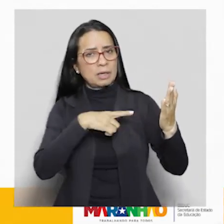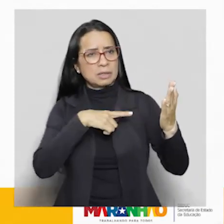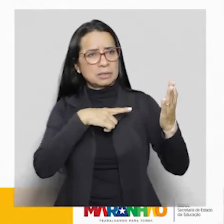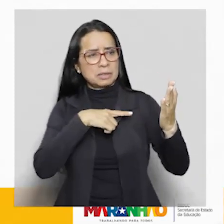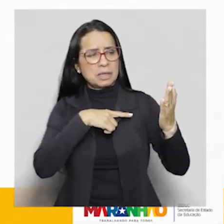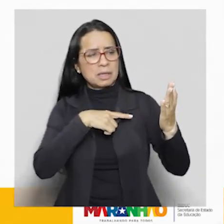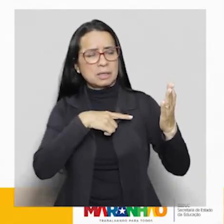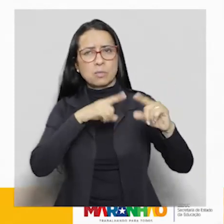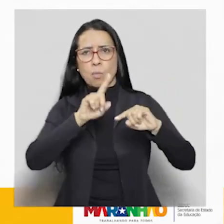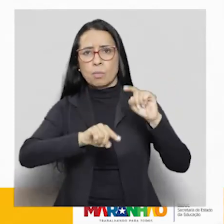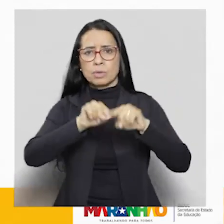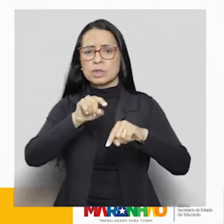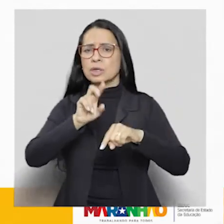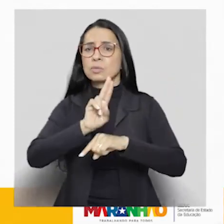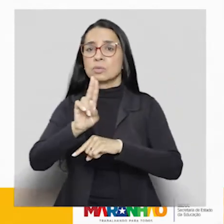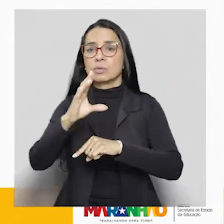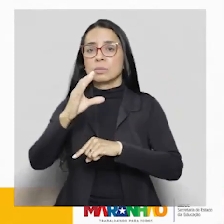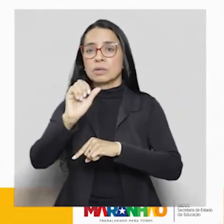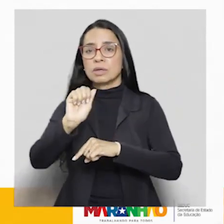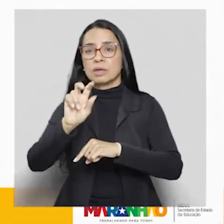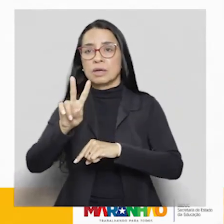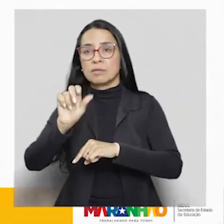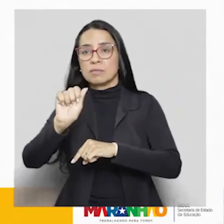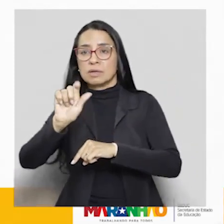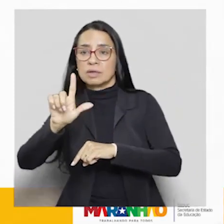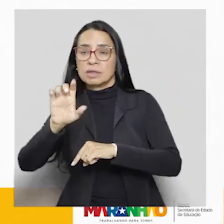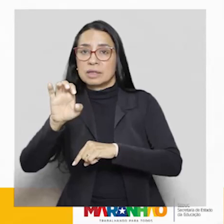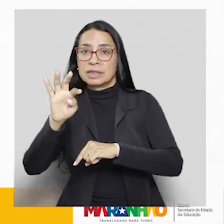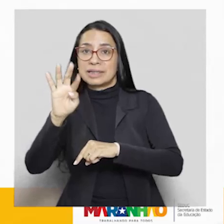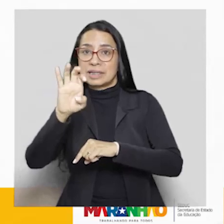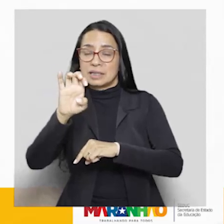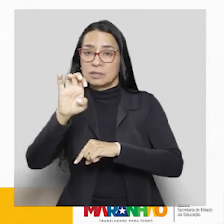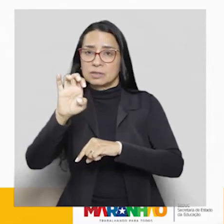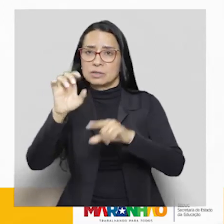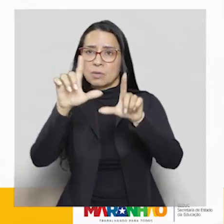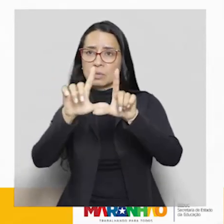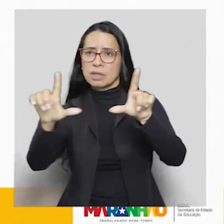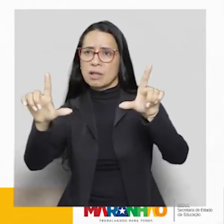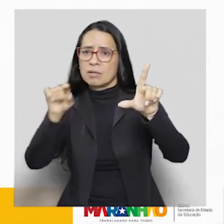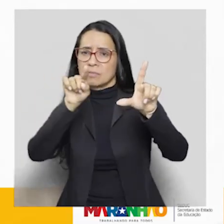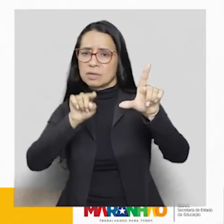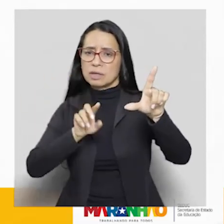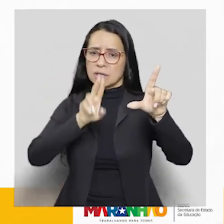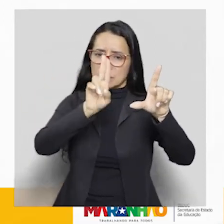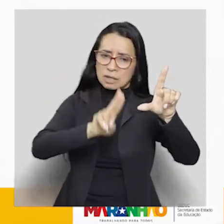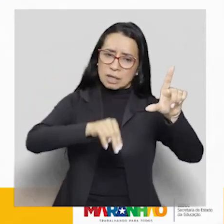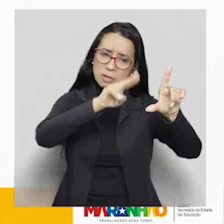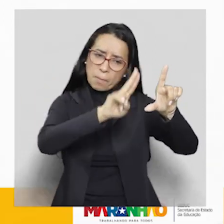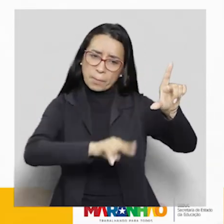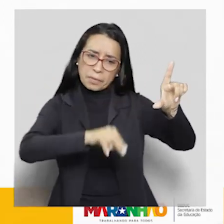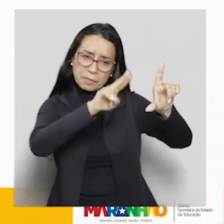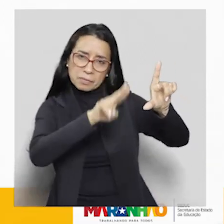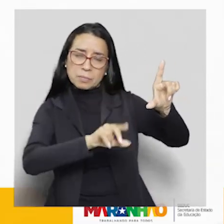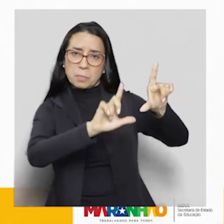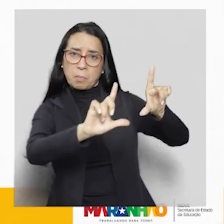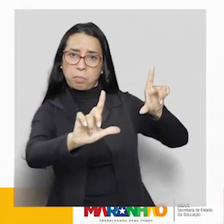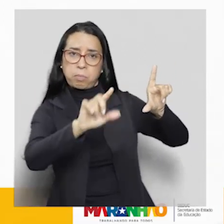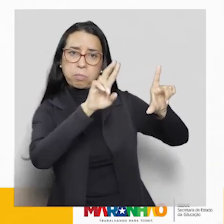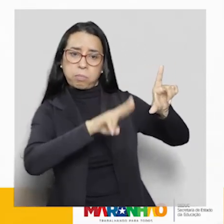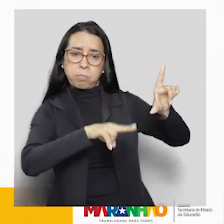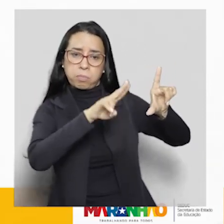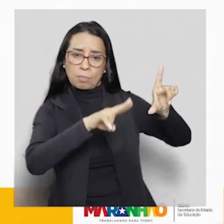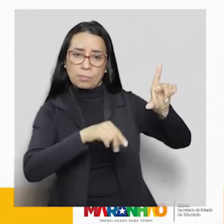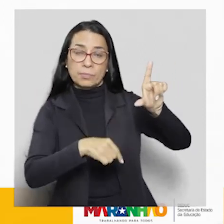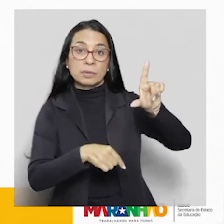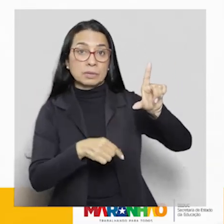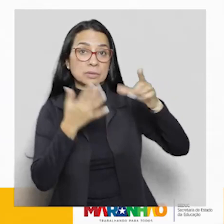A tela fica inclinada, o quadro que a gente vai pintar fica inclinado, e você pinta nessa posição, certo? Pollock,